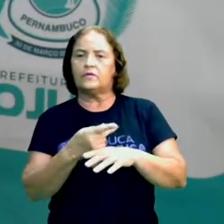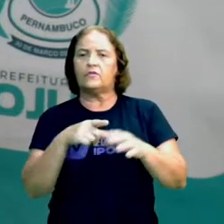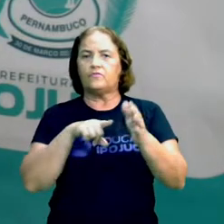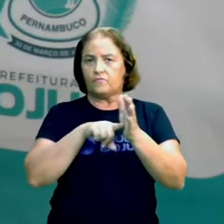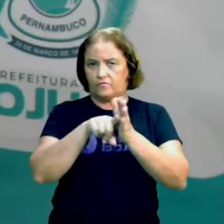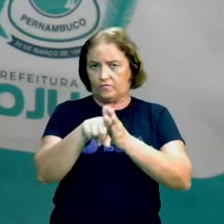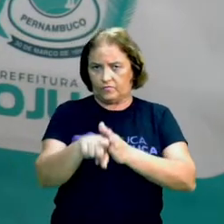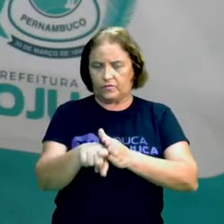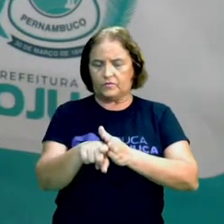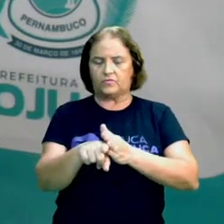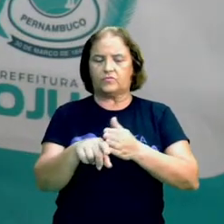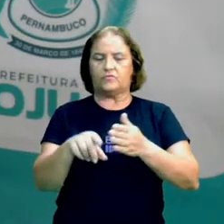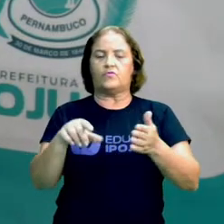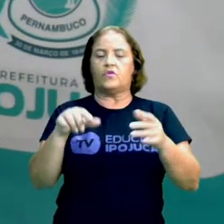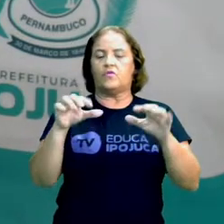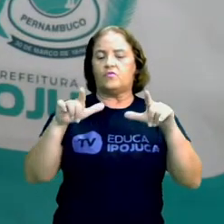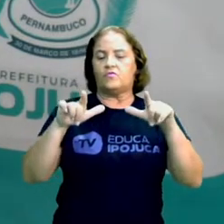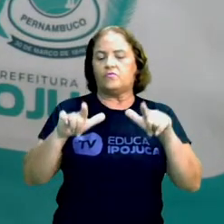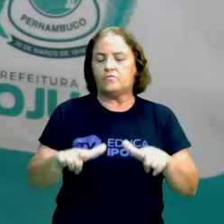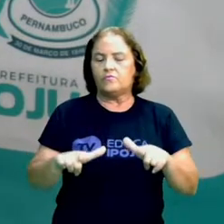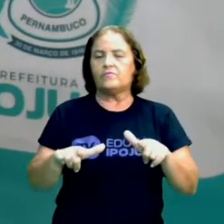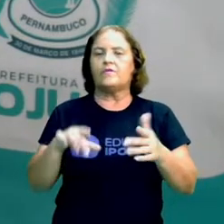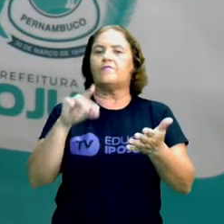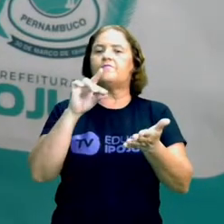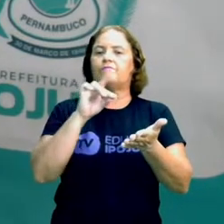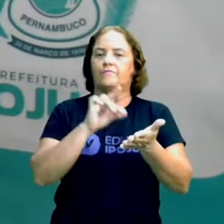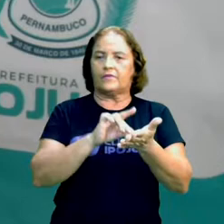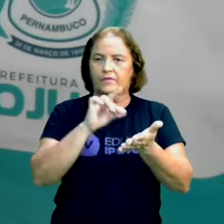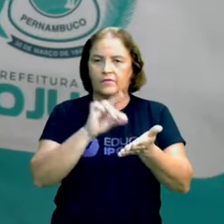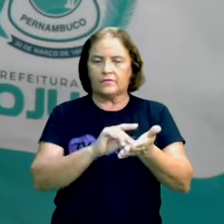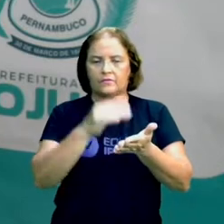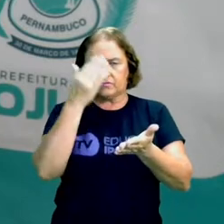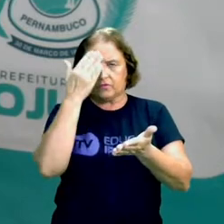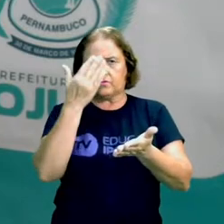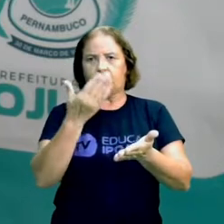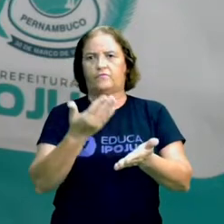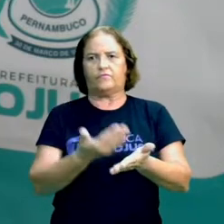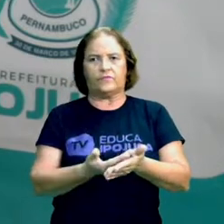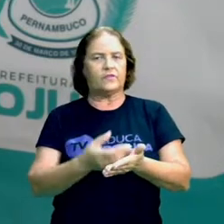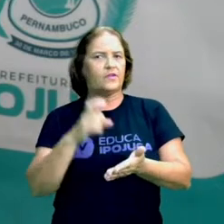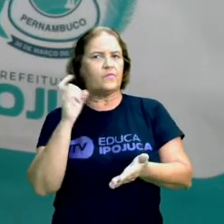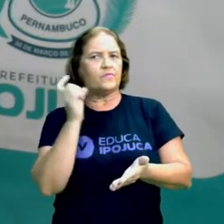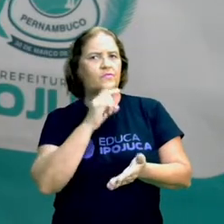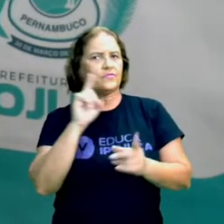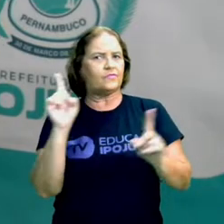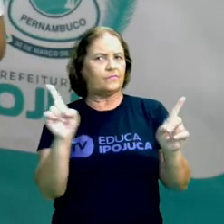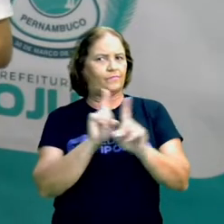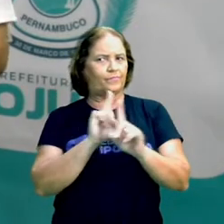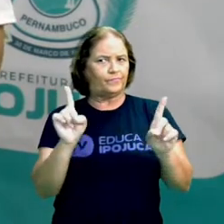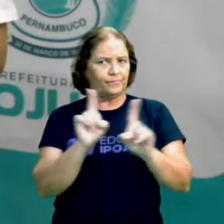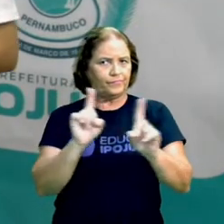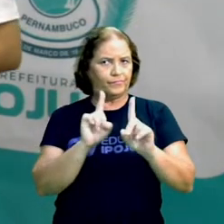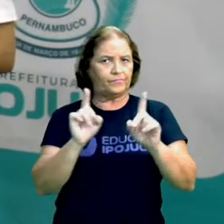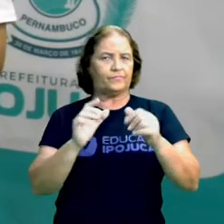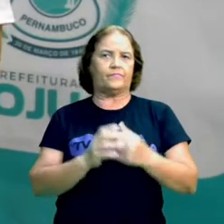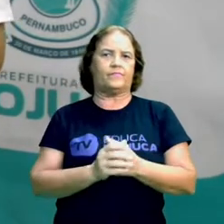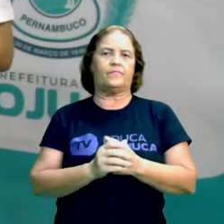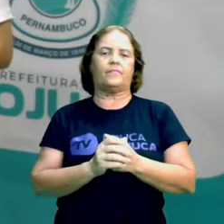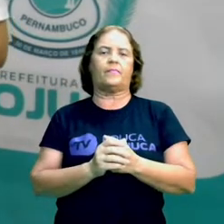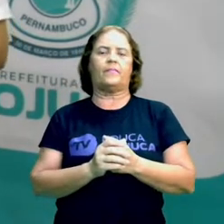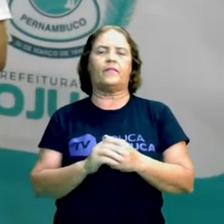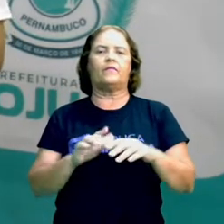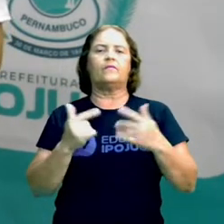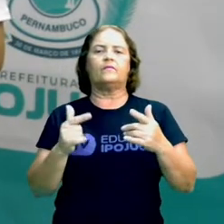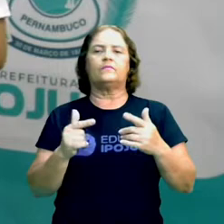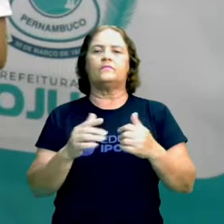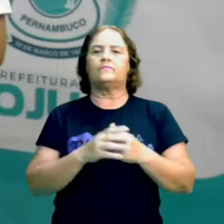são confiáveis, ou seja, que são verdadeiras, que não são fake news, né? Então, vamos lá. Então, aí,